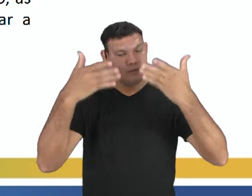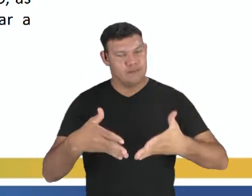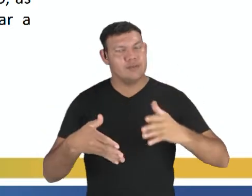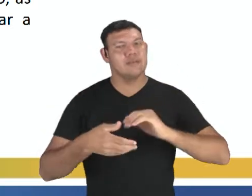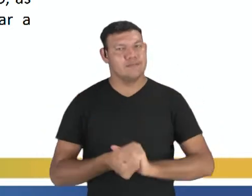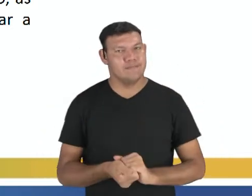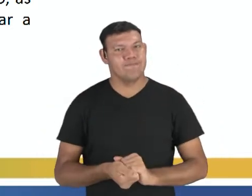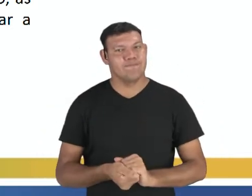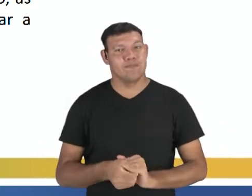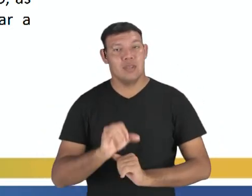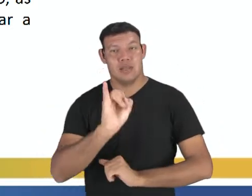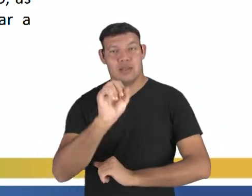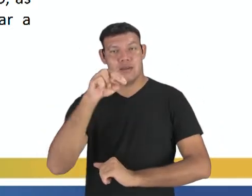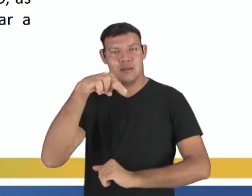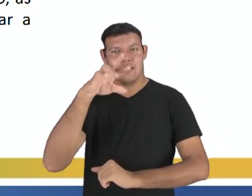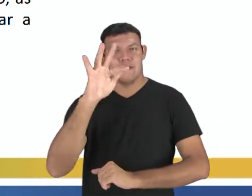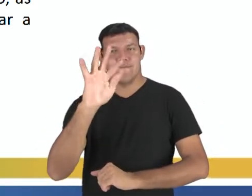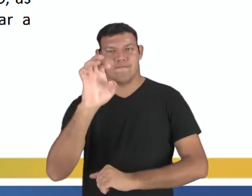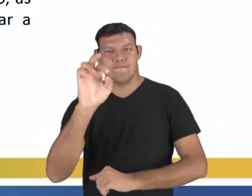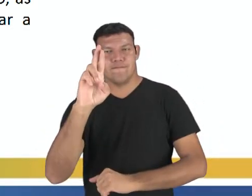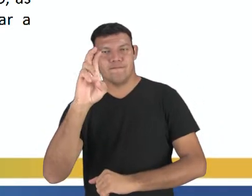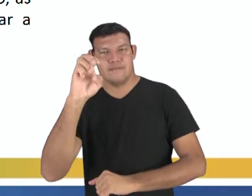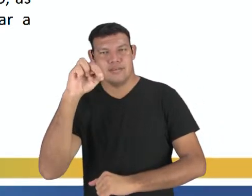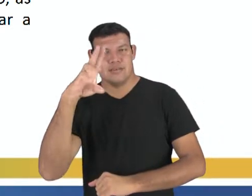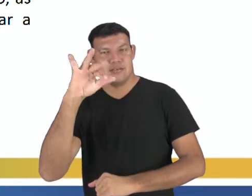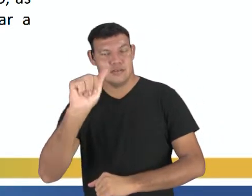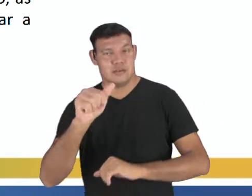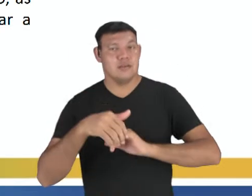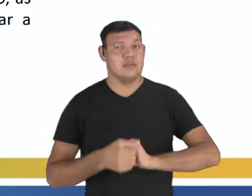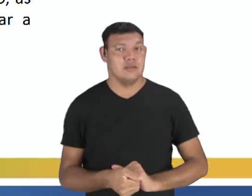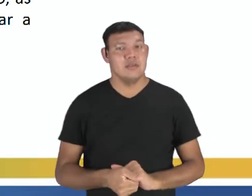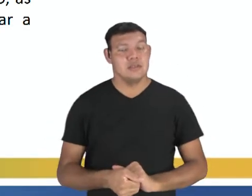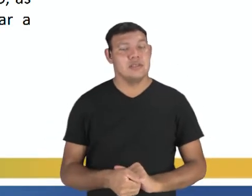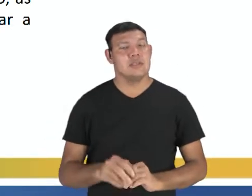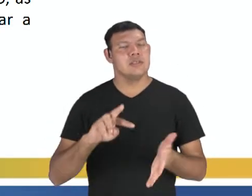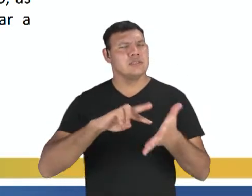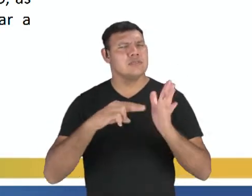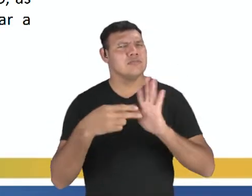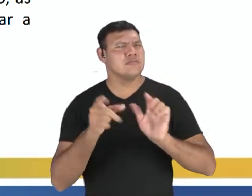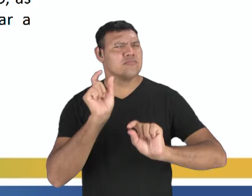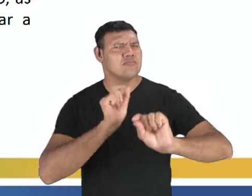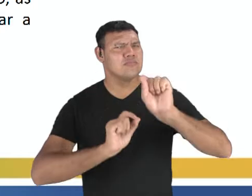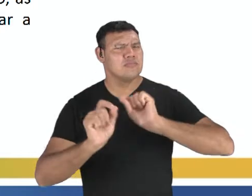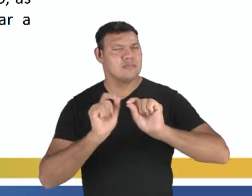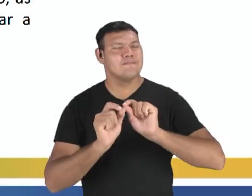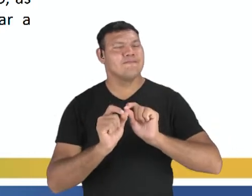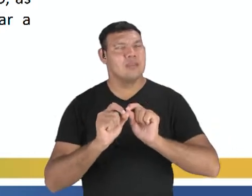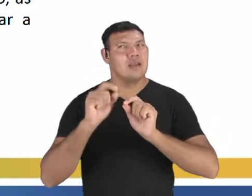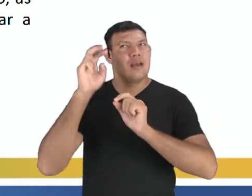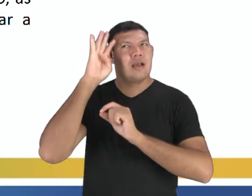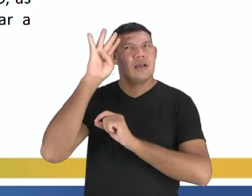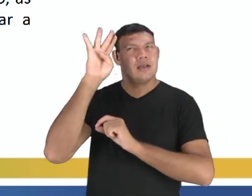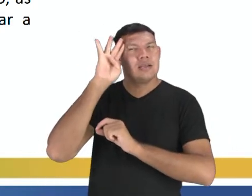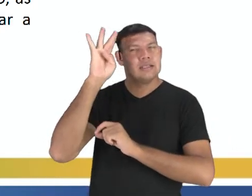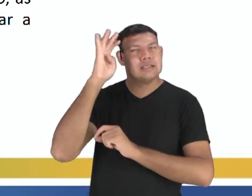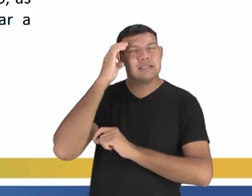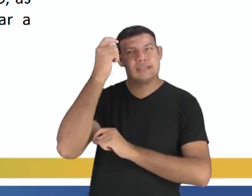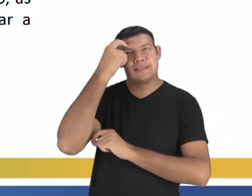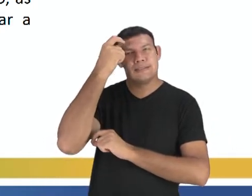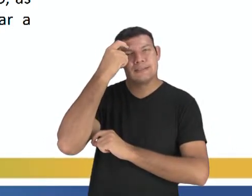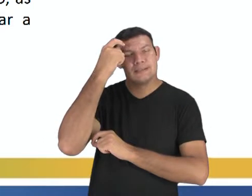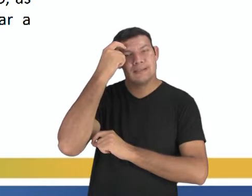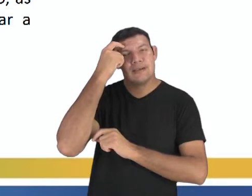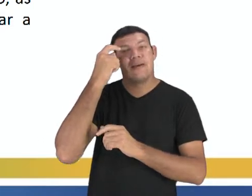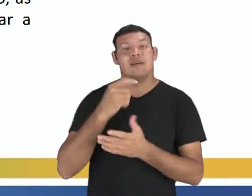a inferência. Segundo House, inferir é concluir pelo raciocínio a partir de